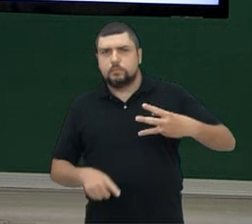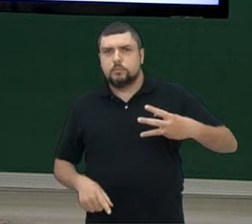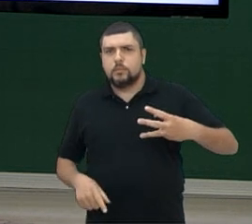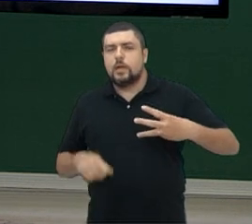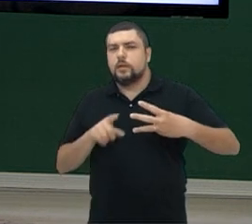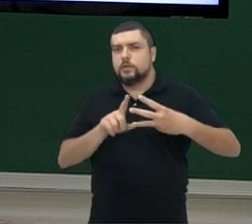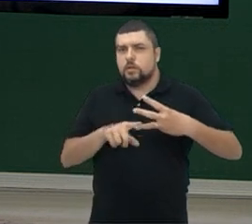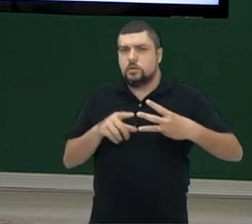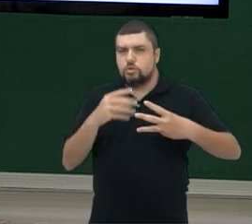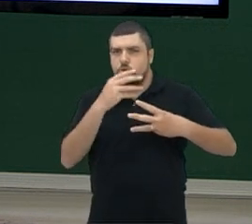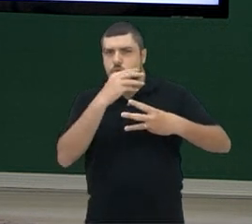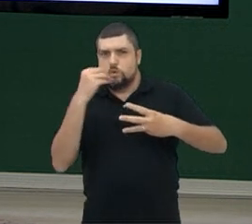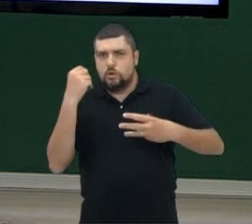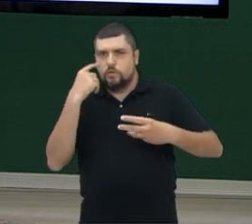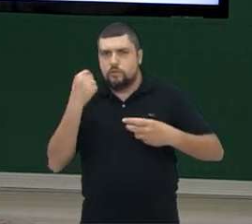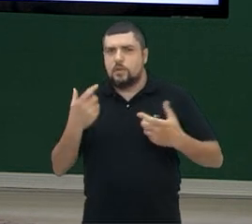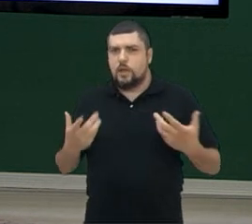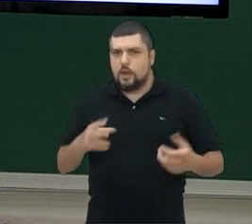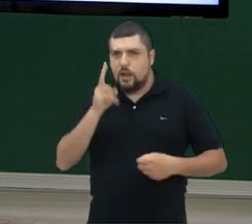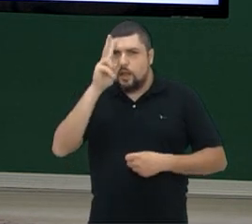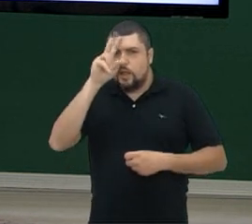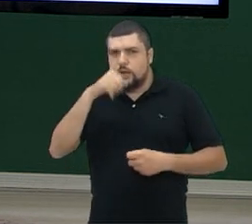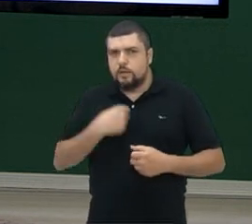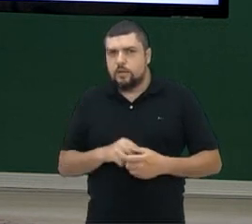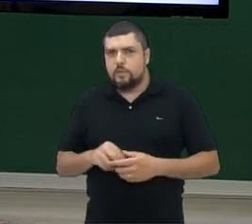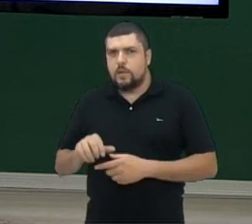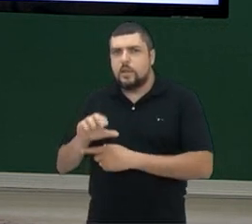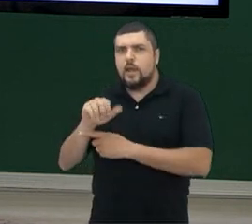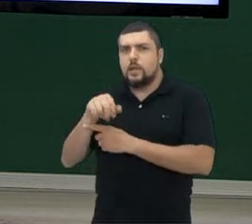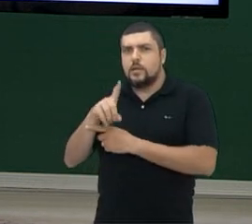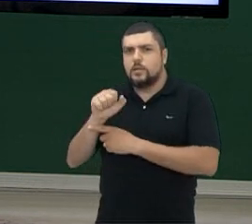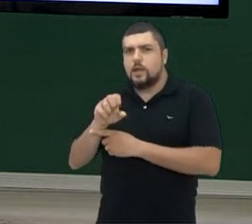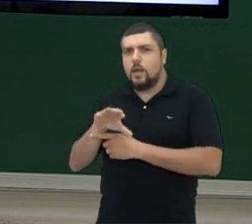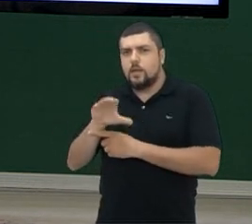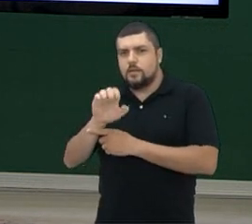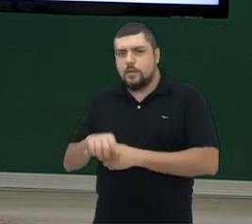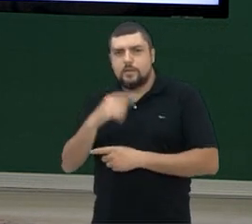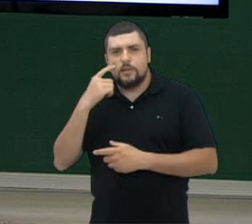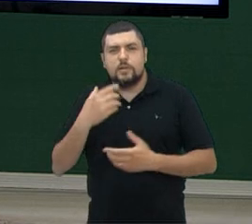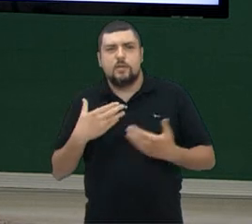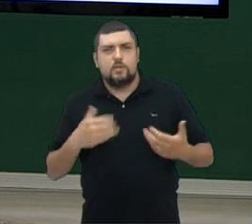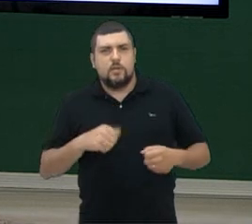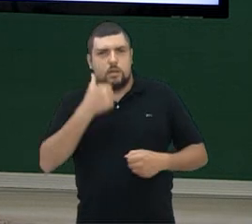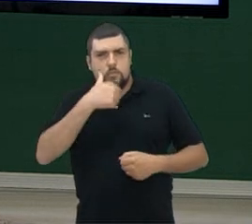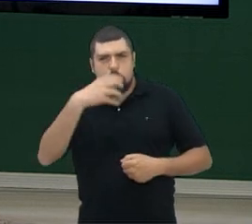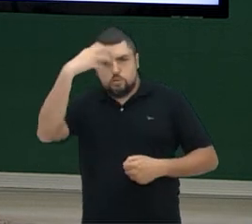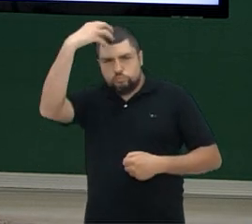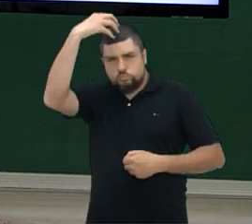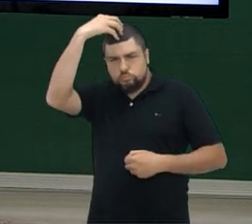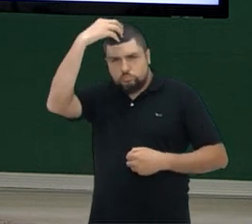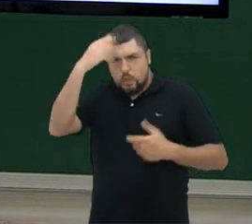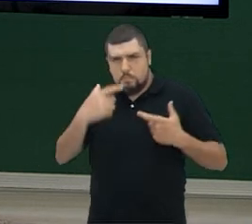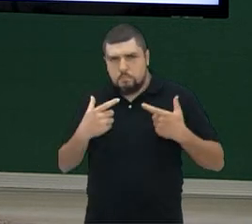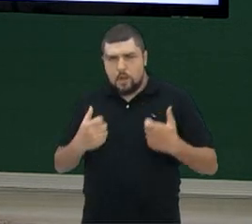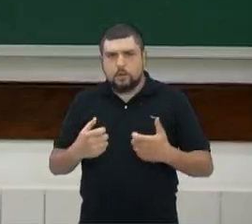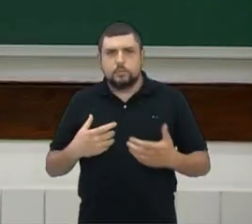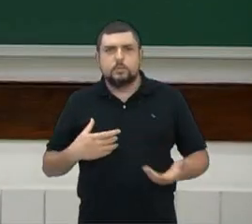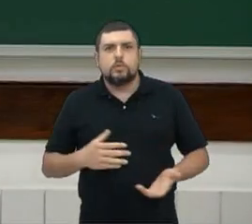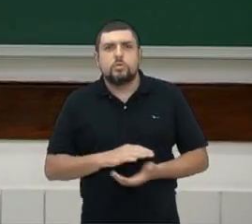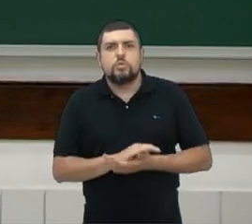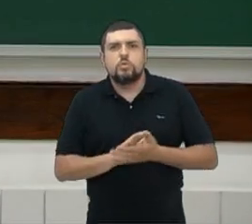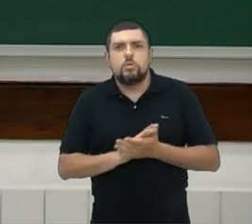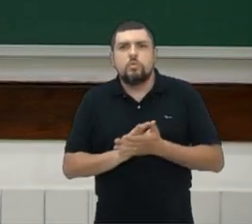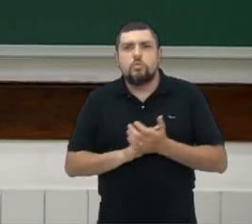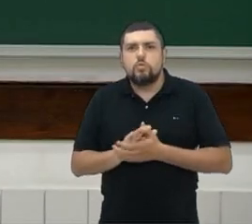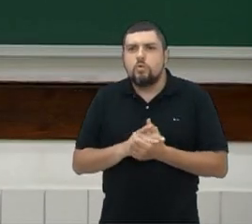Kush. Gostaram das Candaces? A Canda apareceu em aula passada. Sei que vocês curtiram junto comigo. Eu curti muito. Mas eu não perdi.